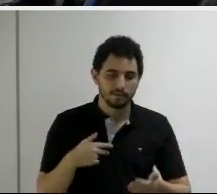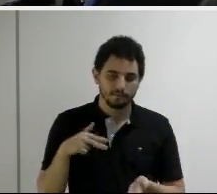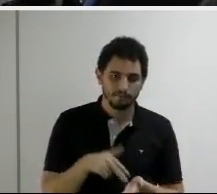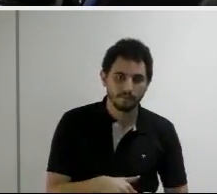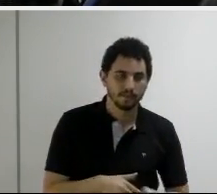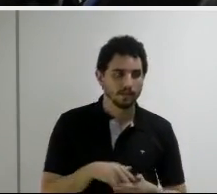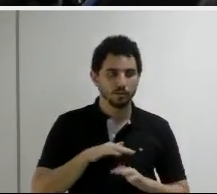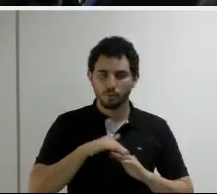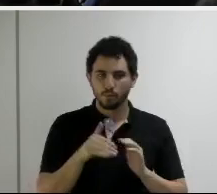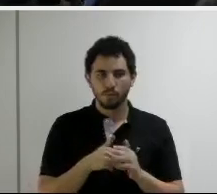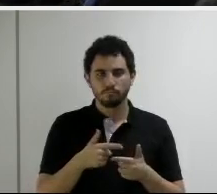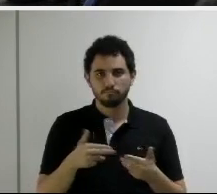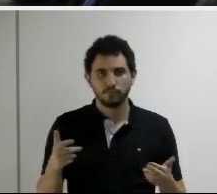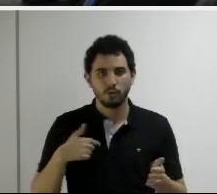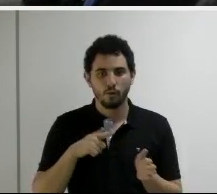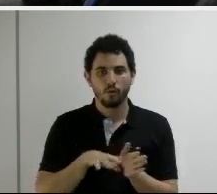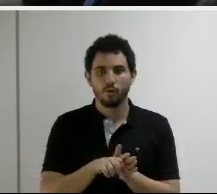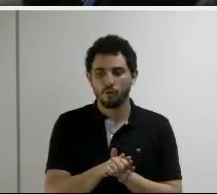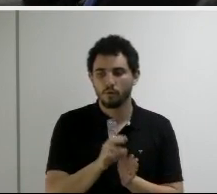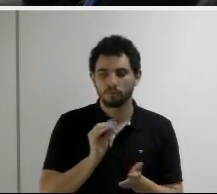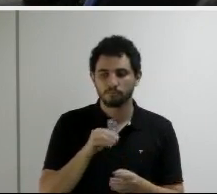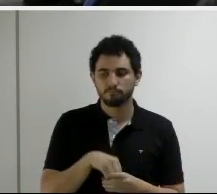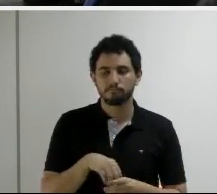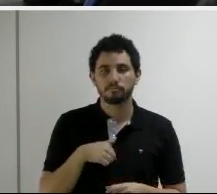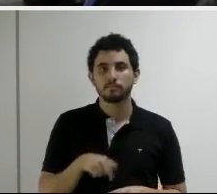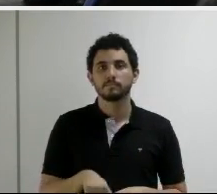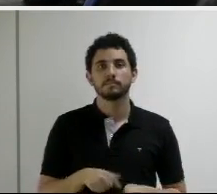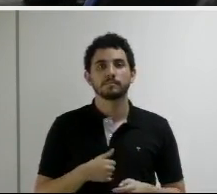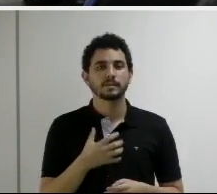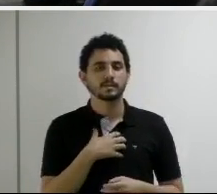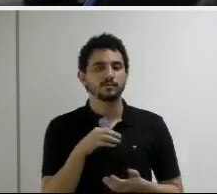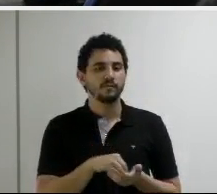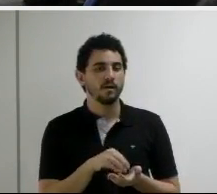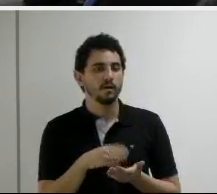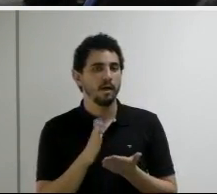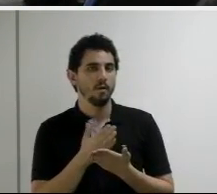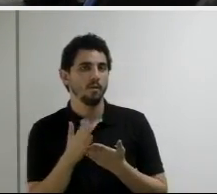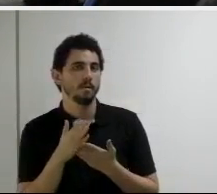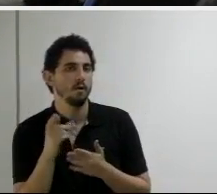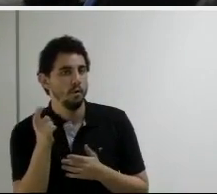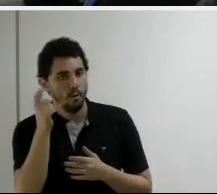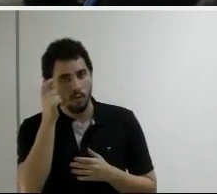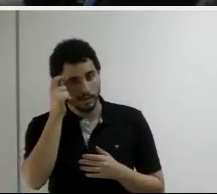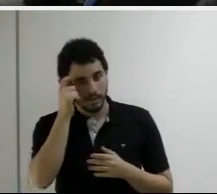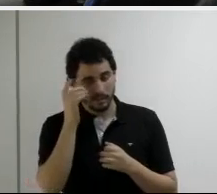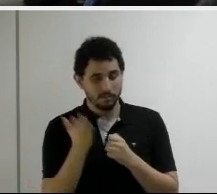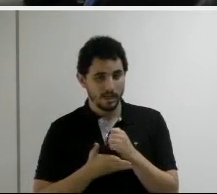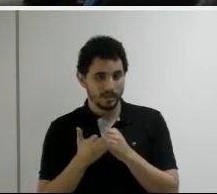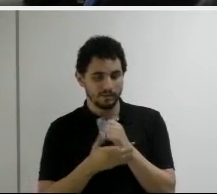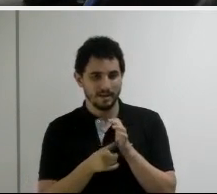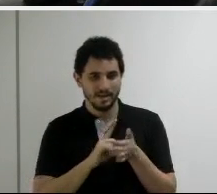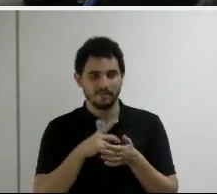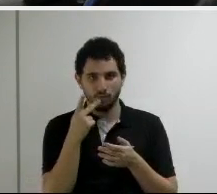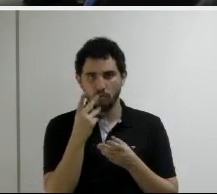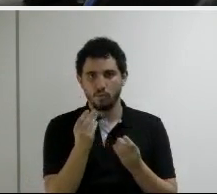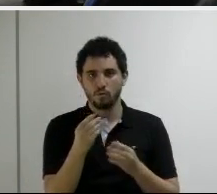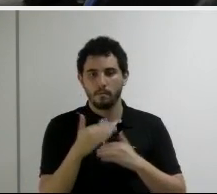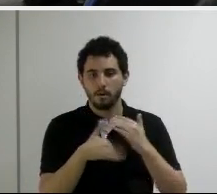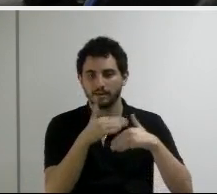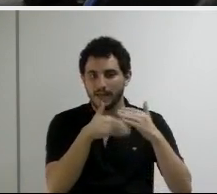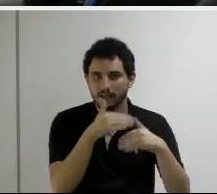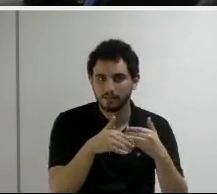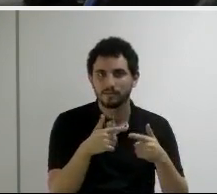à ENAP, em nome do Google, de estar aqui. Eu senti falta de alguns conceitos mais básicos no que foi dito antes. A gente falou muito de processo e